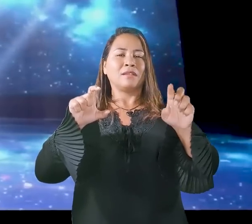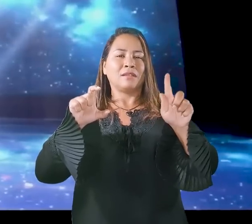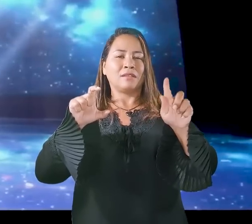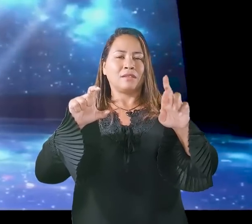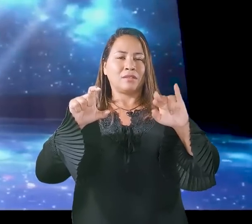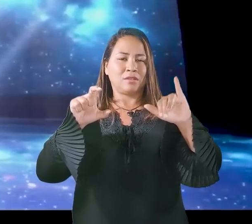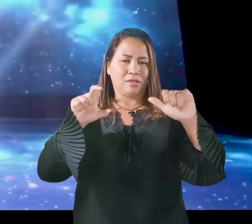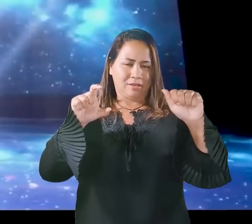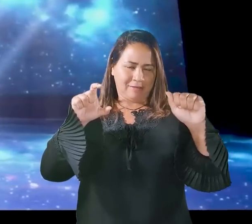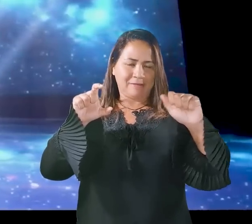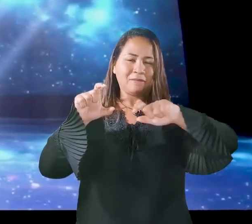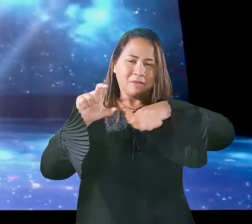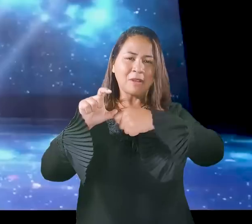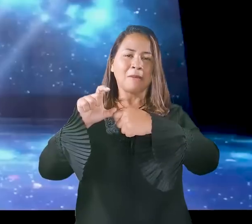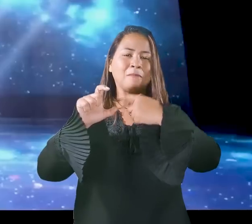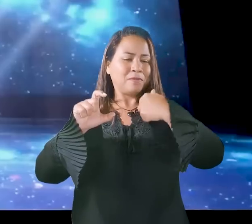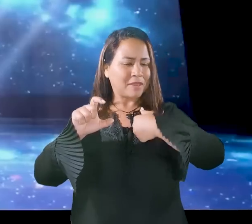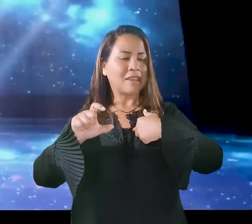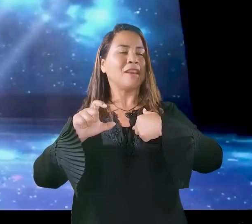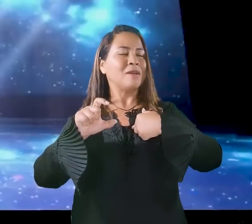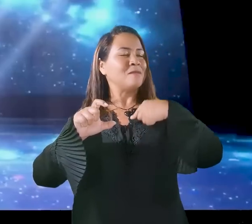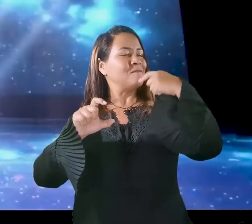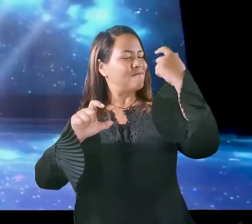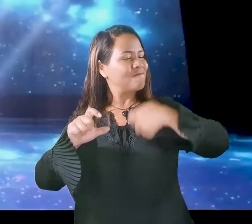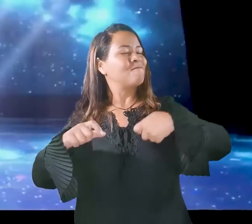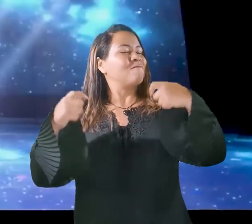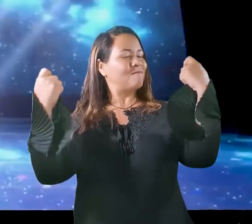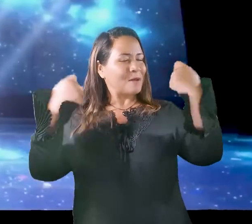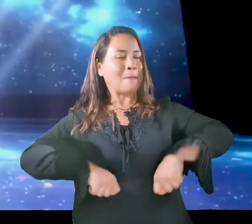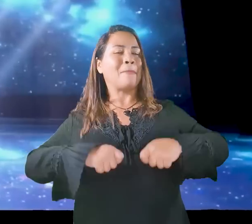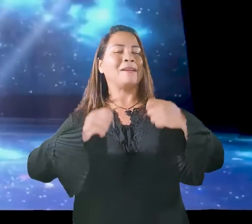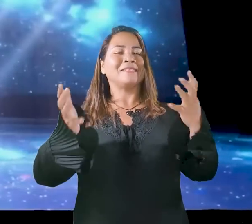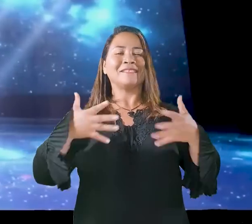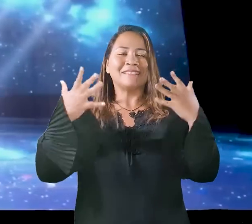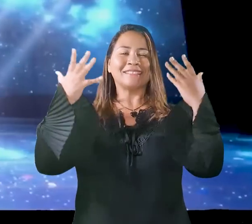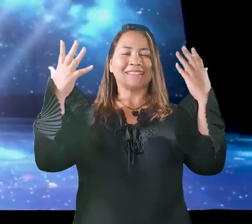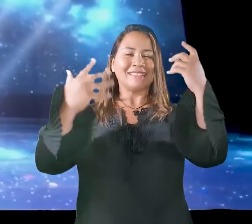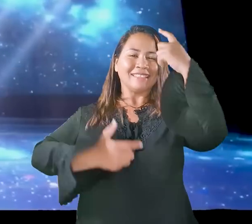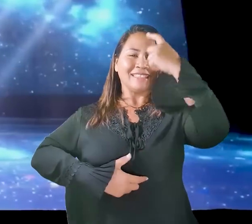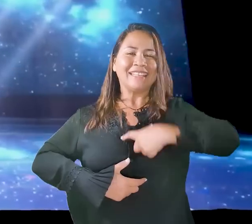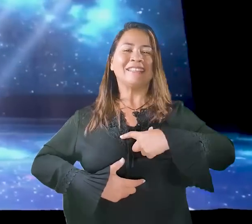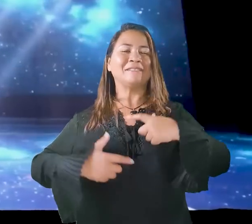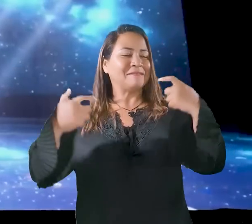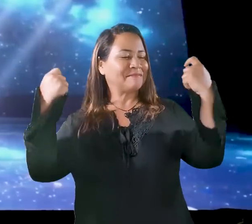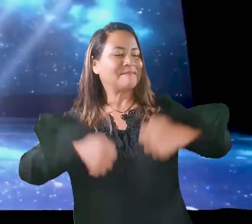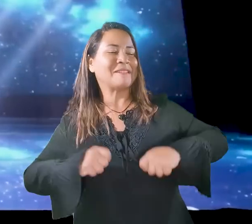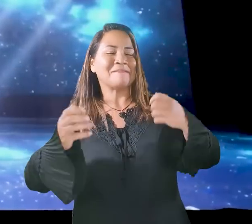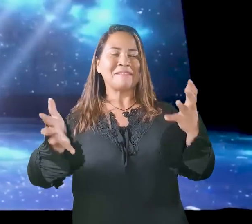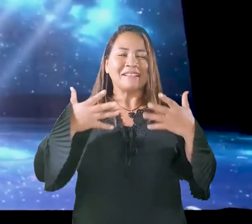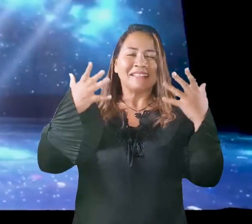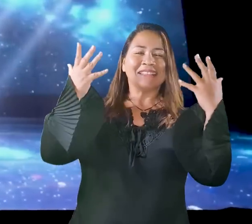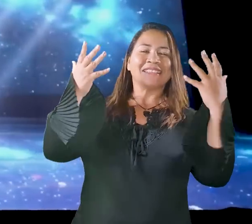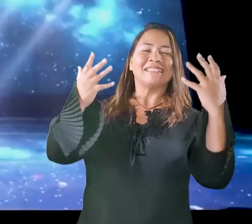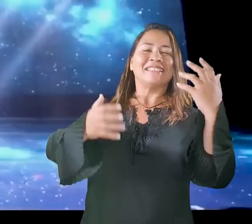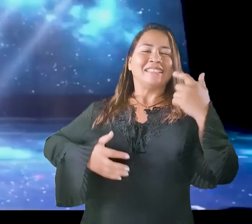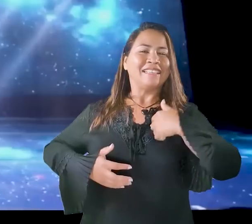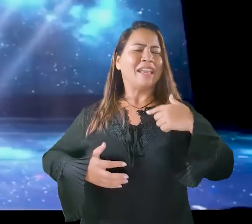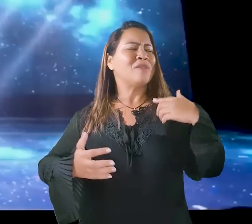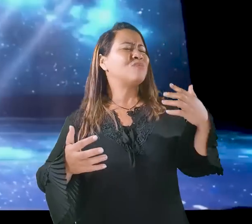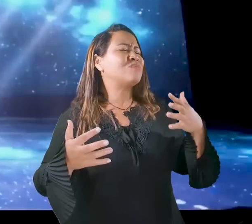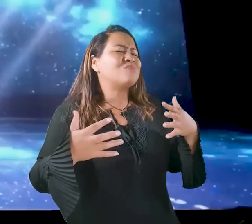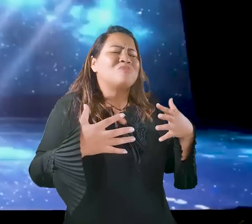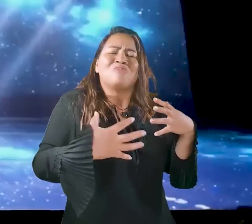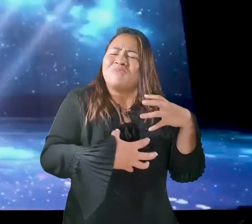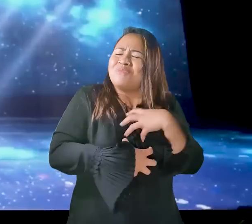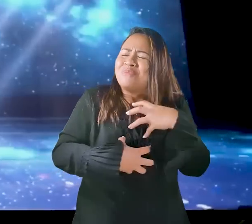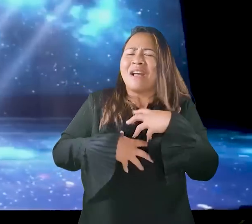alegria, eu sou alegria, eu sou alegria. E me divirto fazendo aquilo que eu faço.